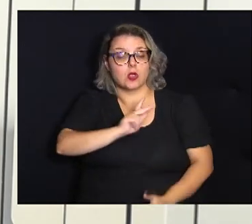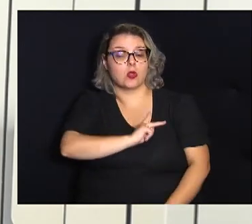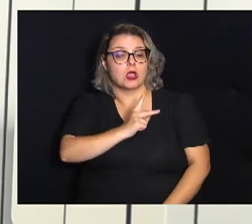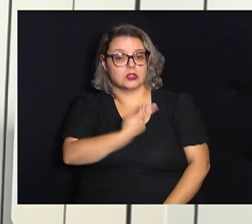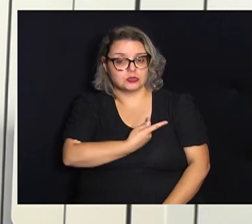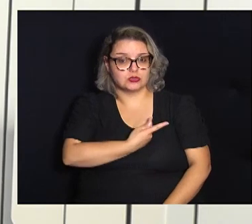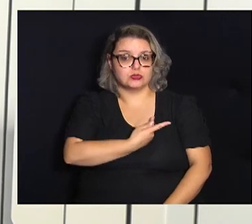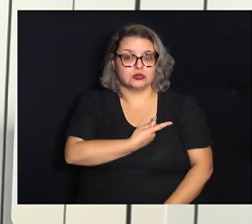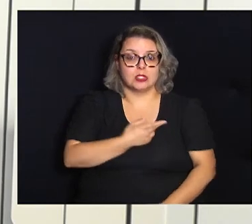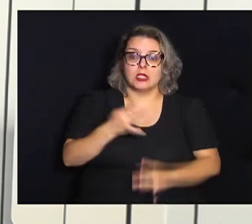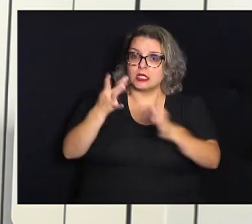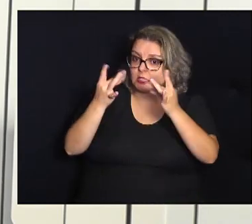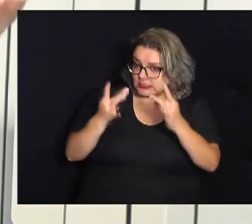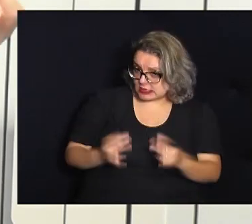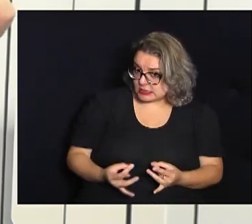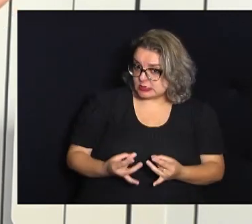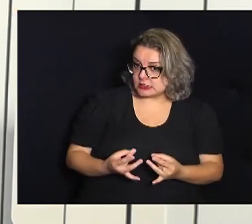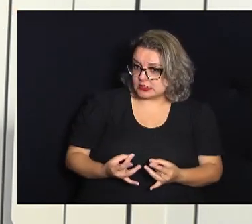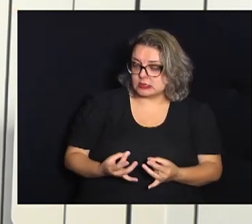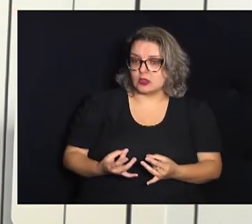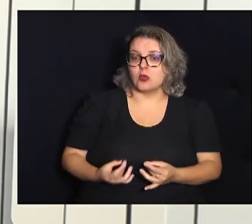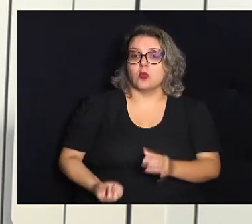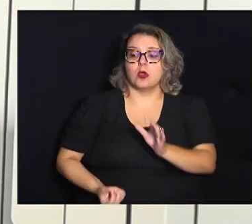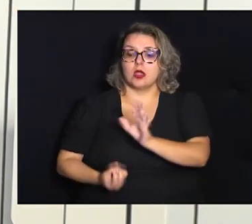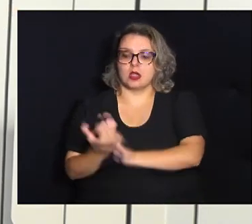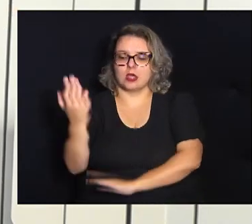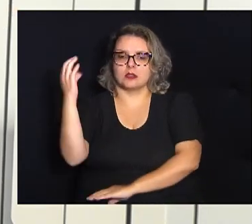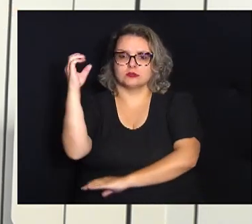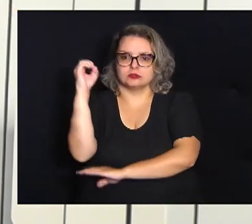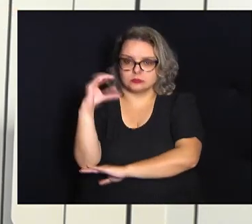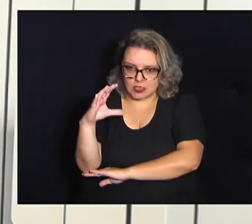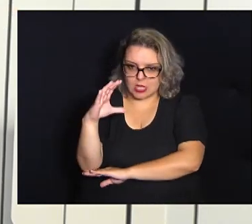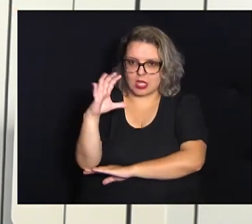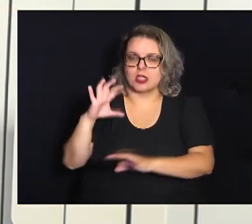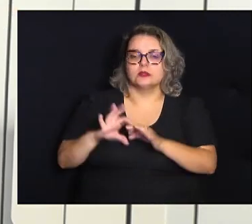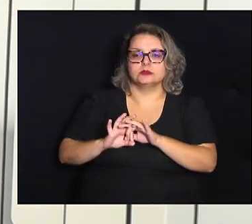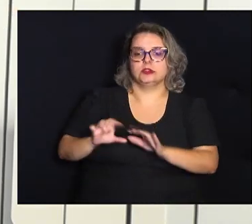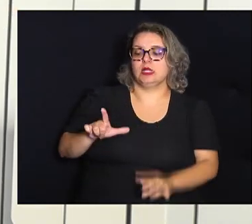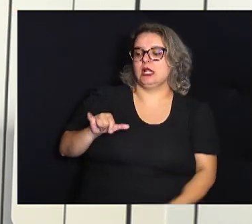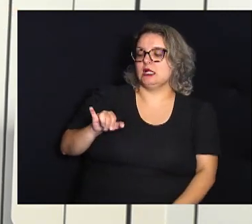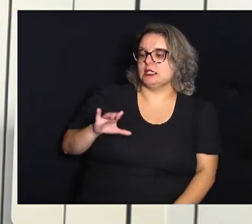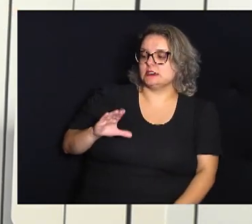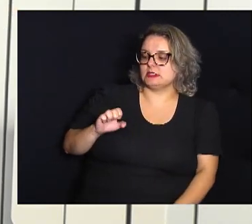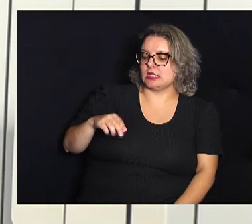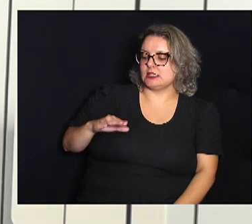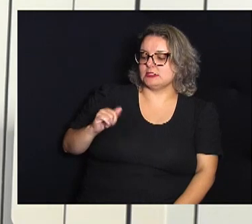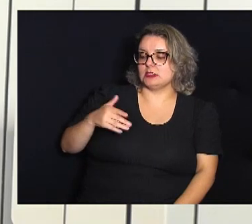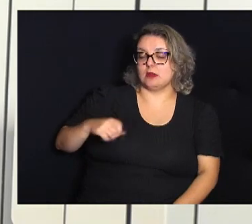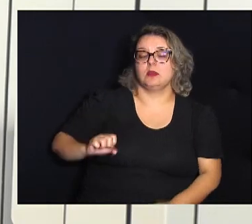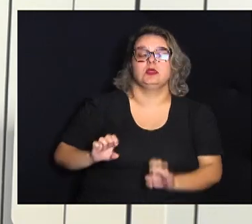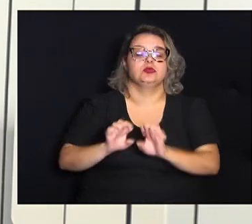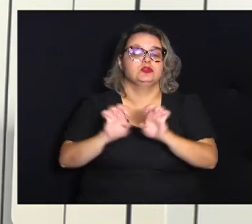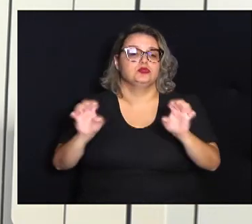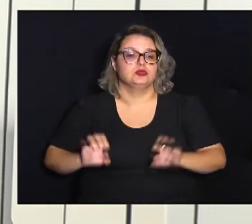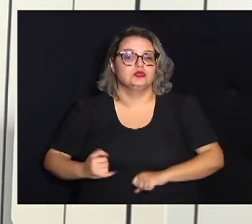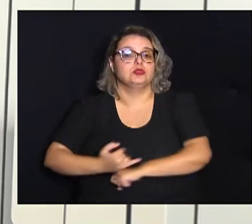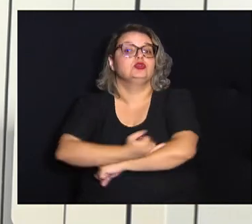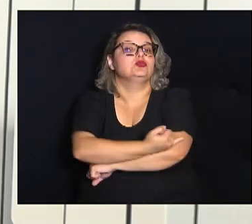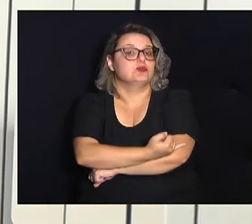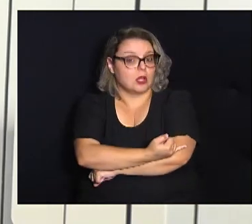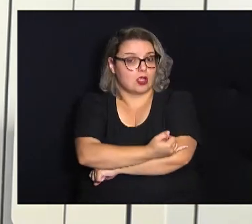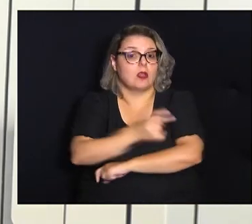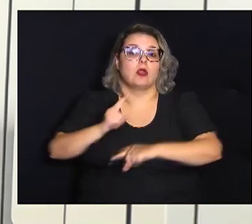que disciplina a instalação e o licenciamento de infraestrutura de suporte para equipamentos